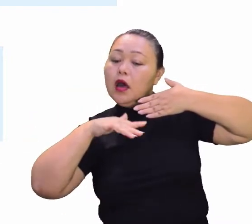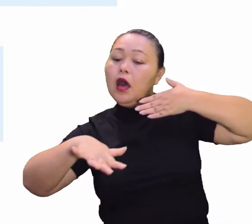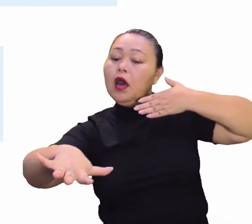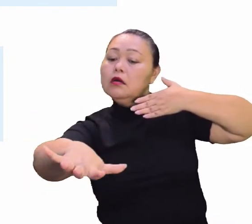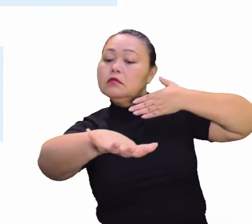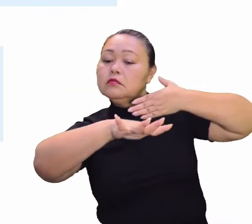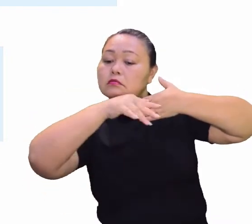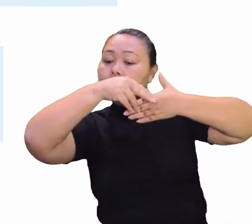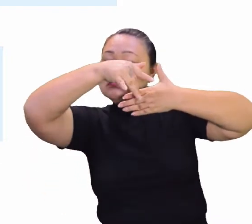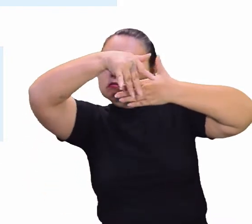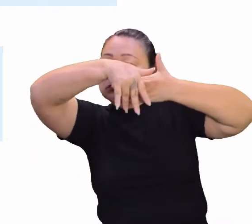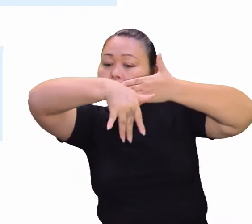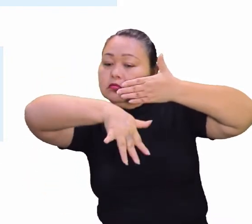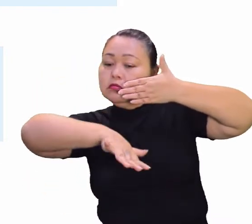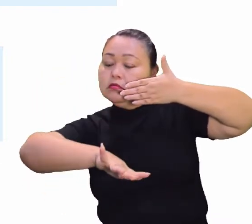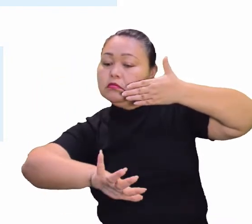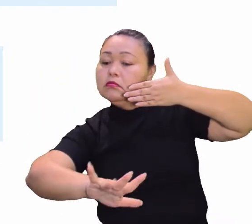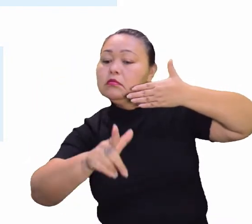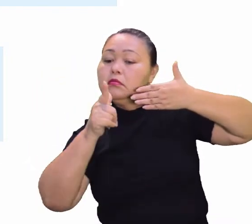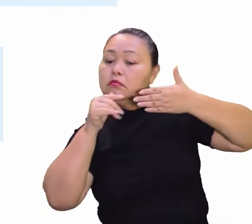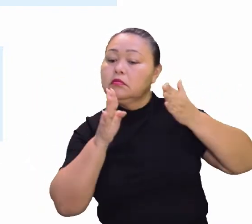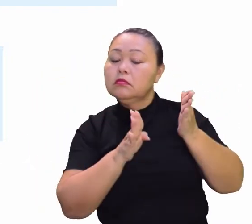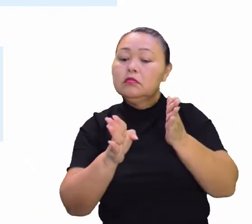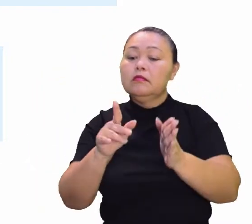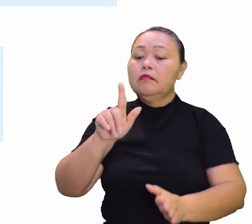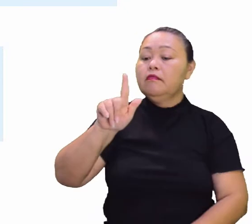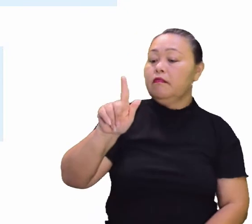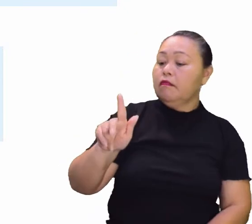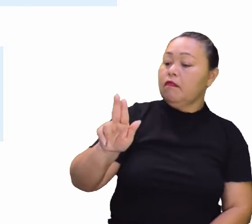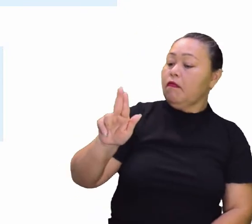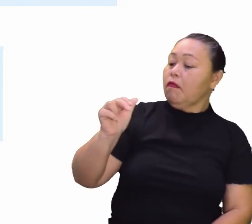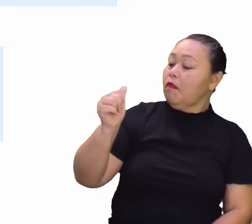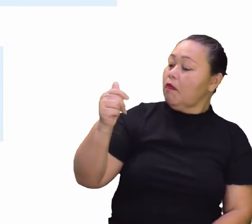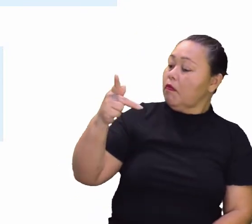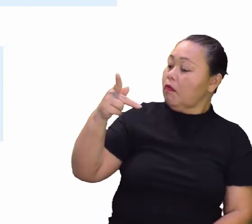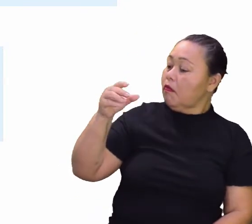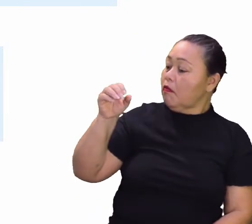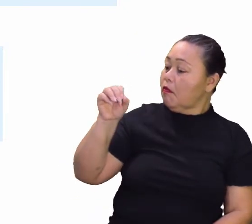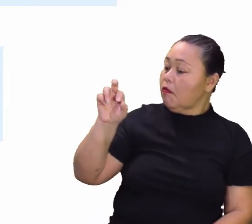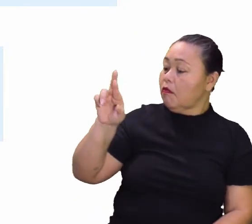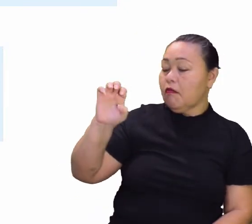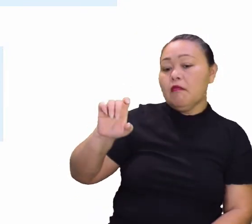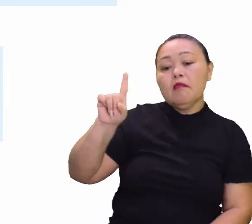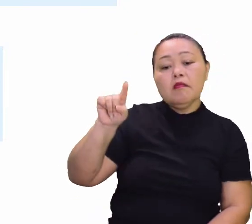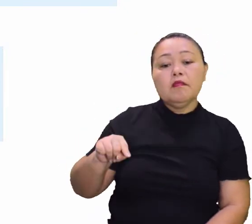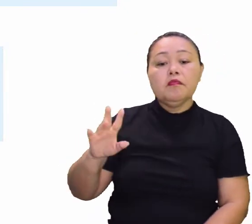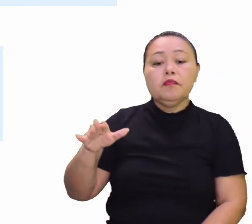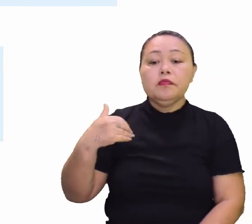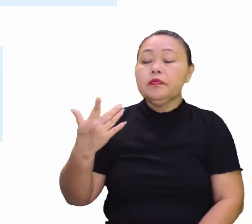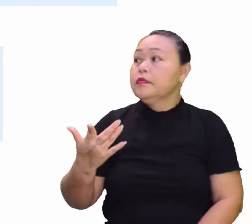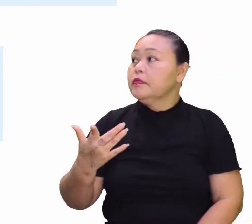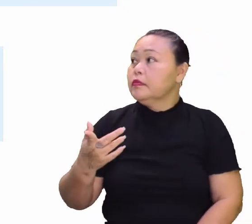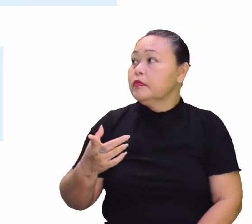área da nascente do Rio Guaporé. Rogério, antes de avançar,